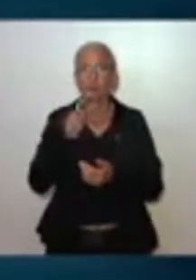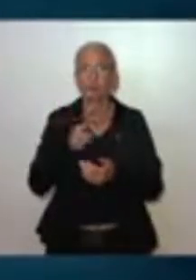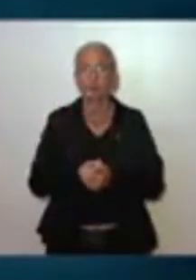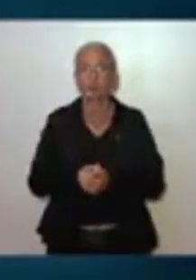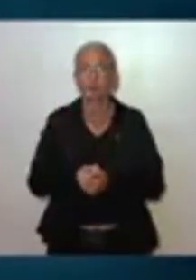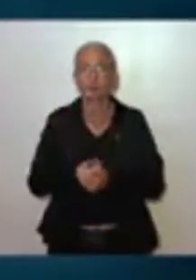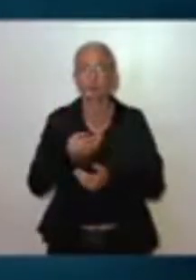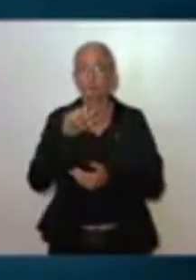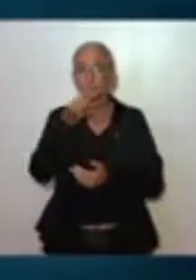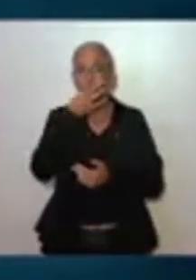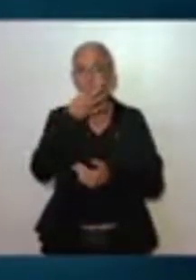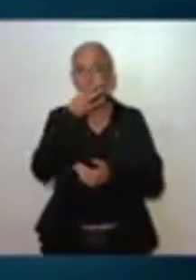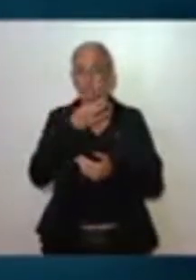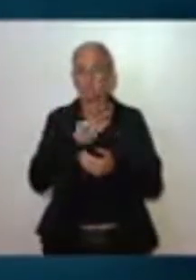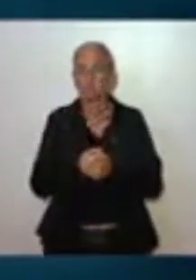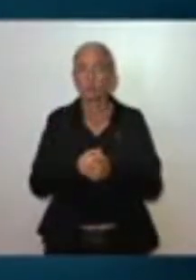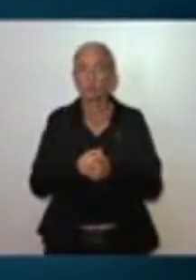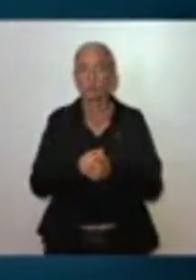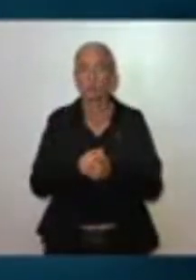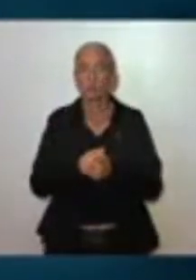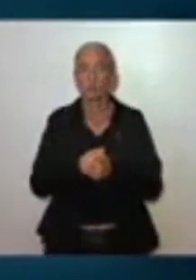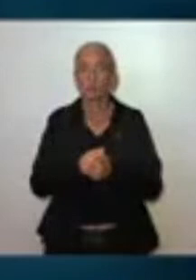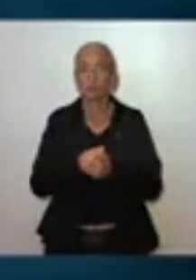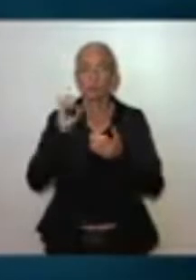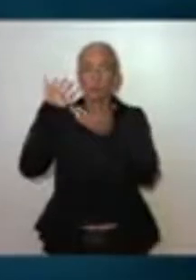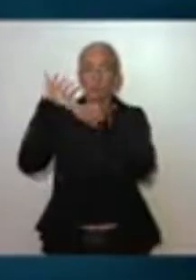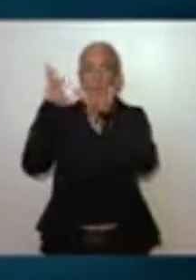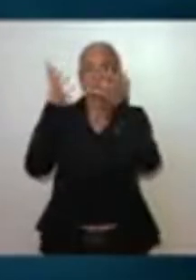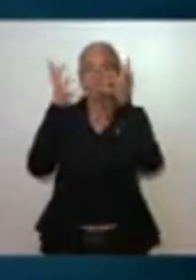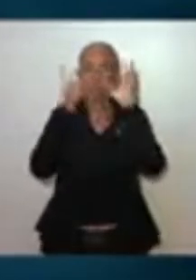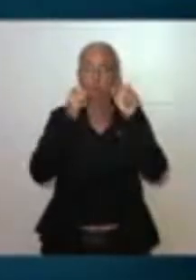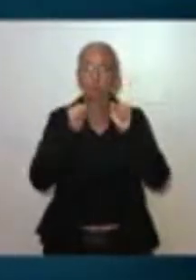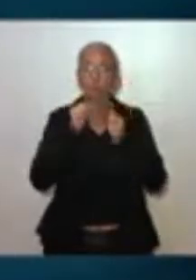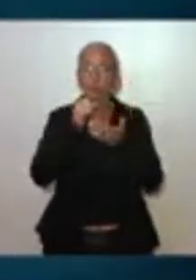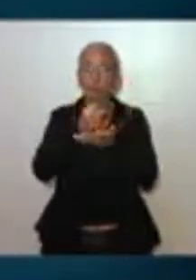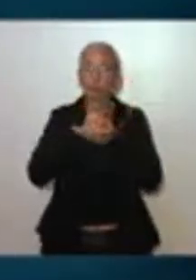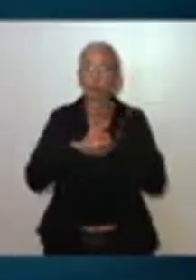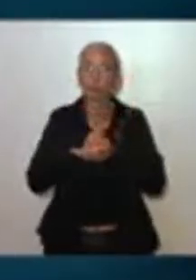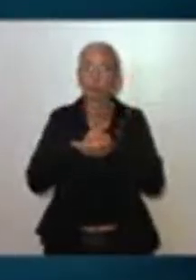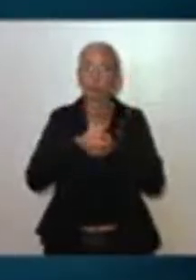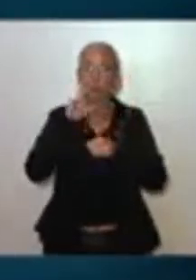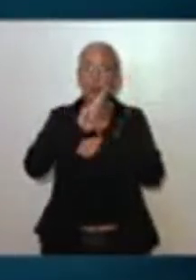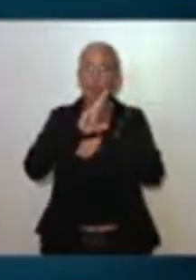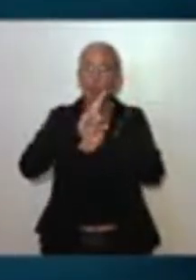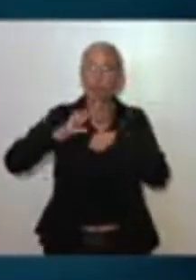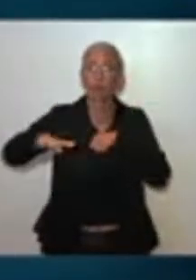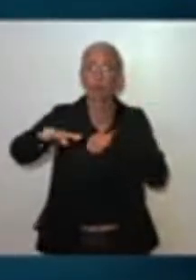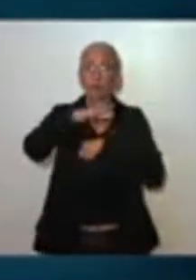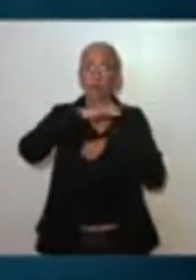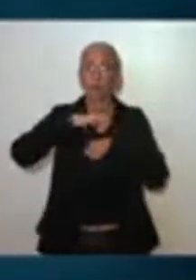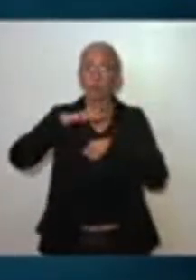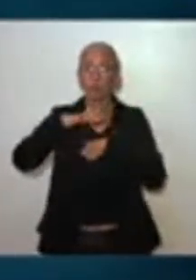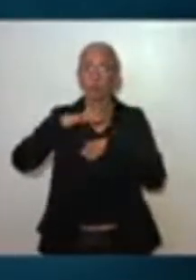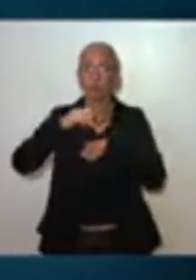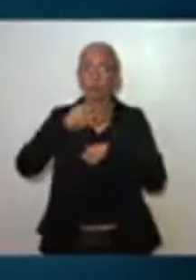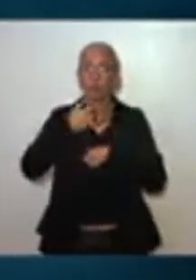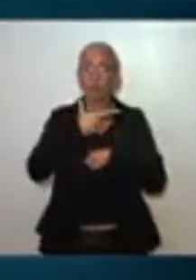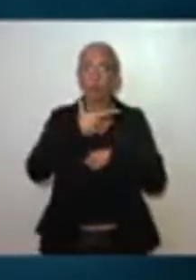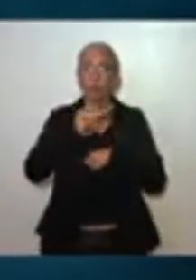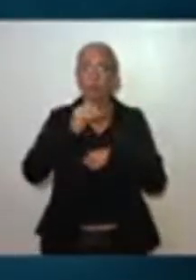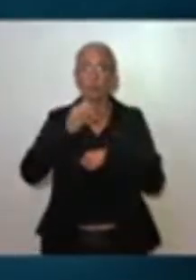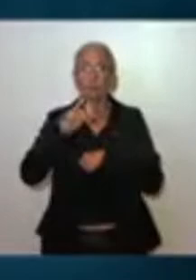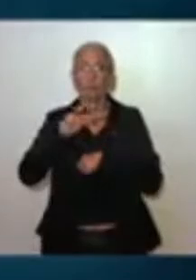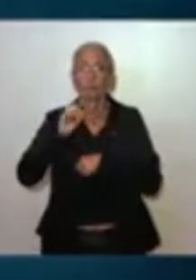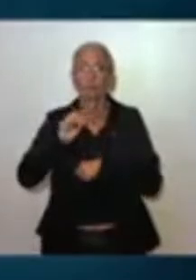Ministro na sua opinião como fundo do clima pode apoiar o município litorâneo comprometido com a agenda 2030